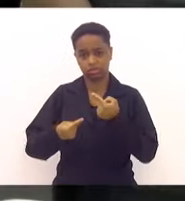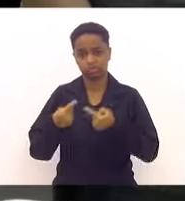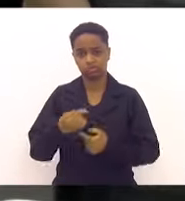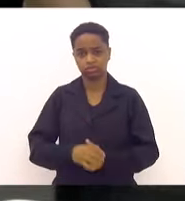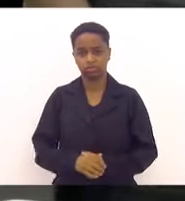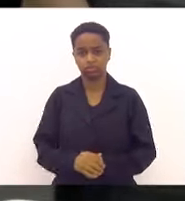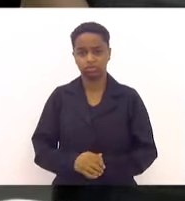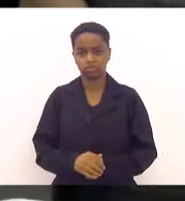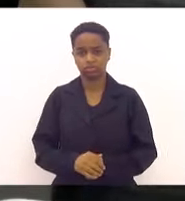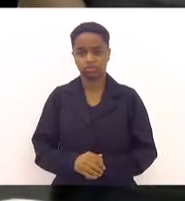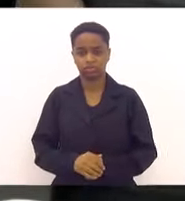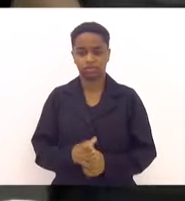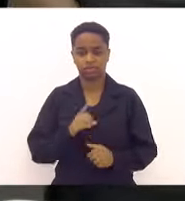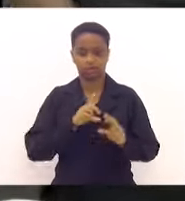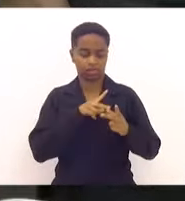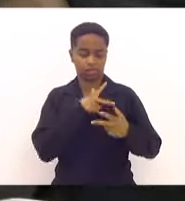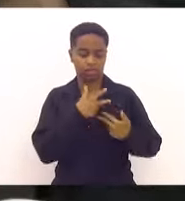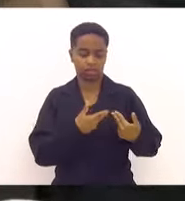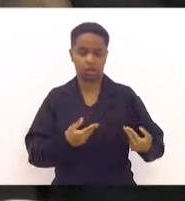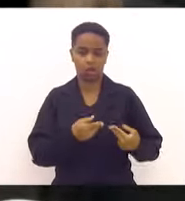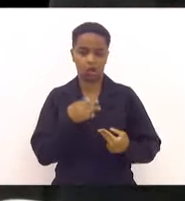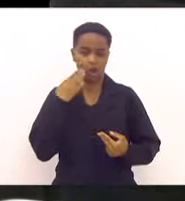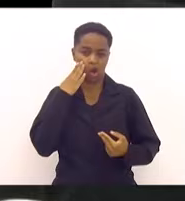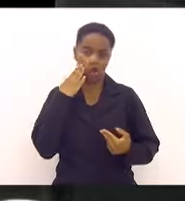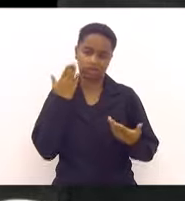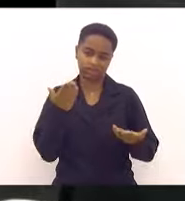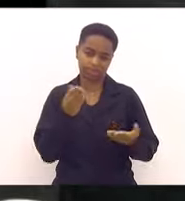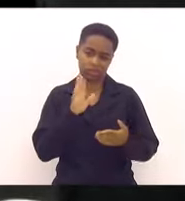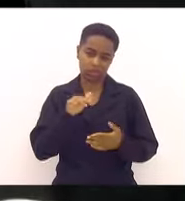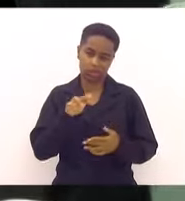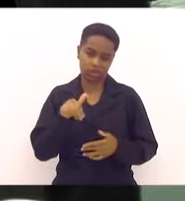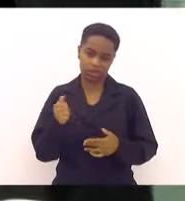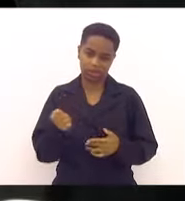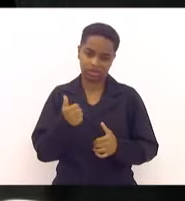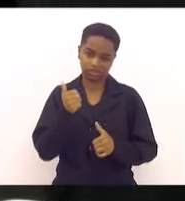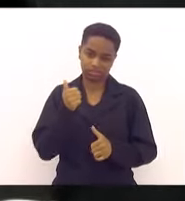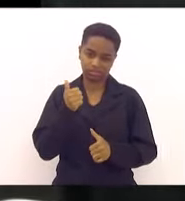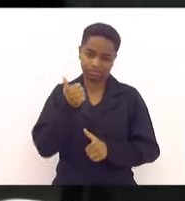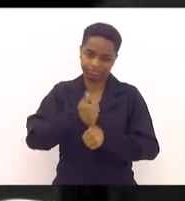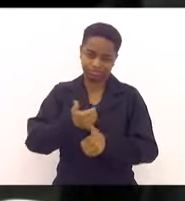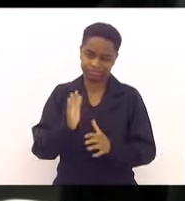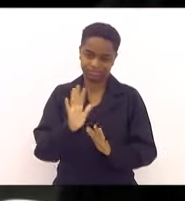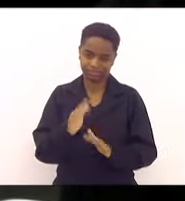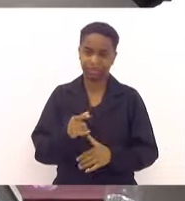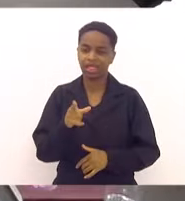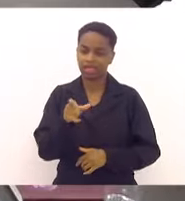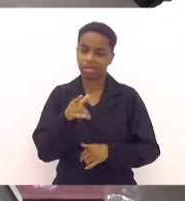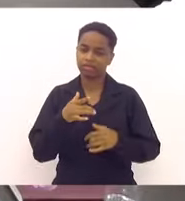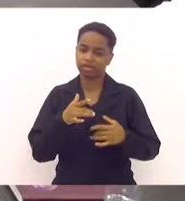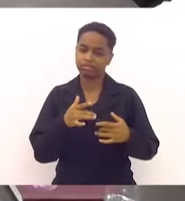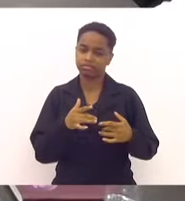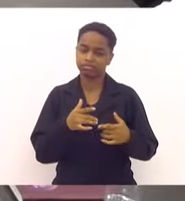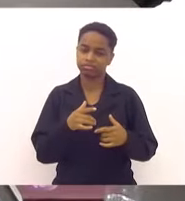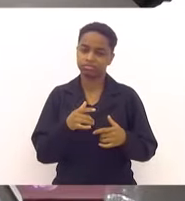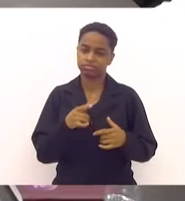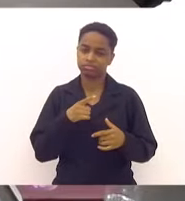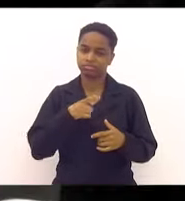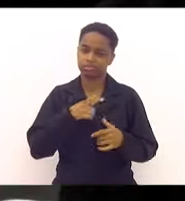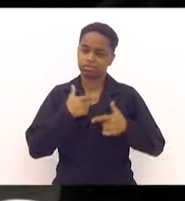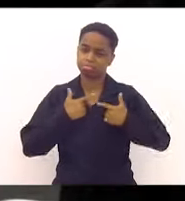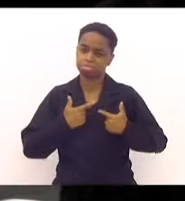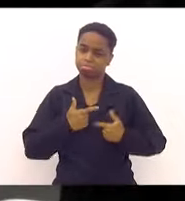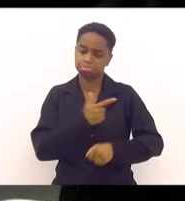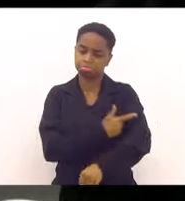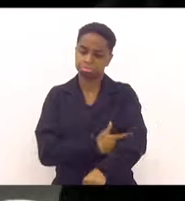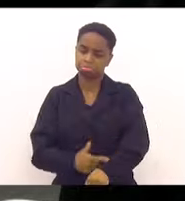Luiz, com esse laço rosa, ele não faria essa desfeita jamais. É um gentleman, um perfeito cavalheiro. Não, agradeço, Vossa